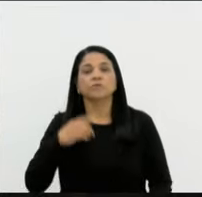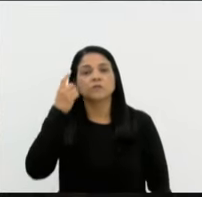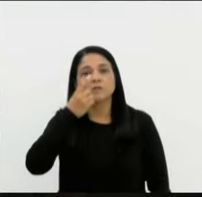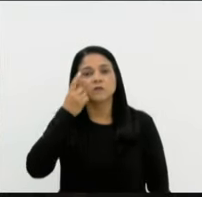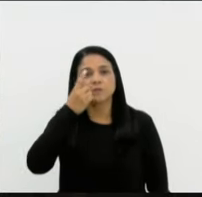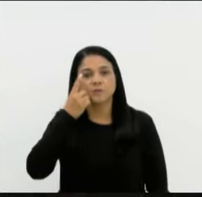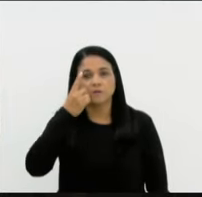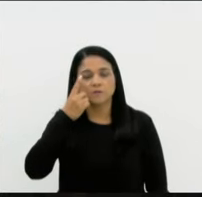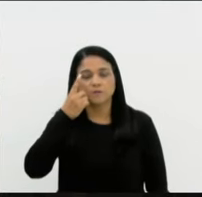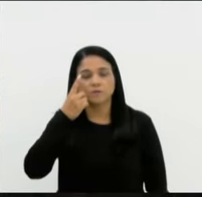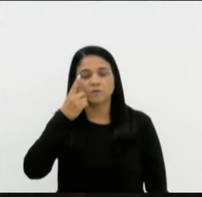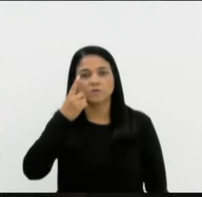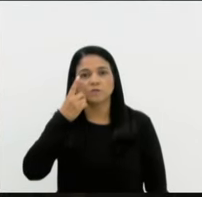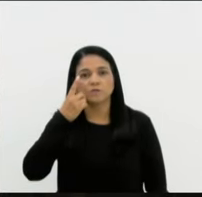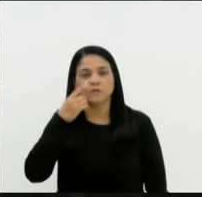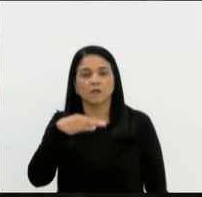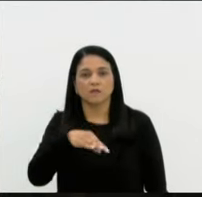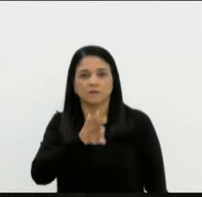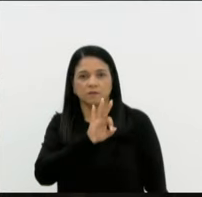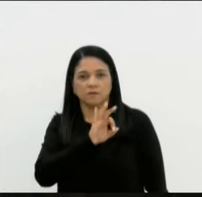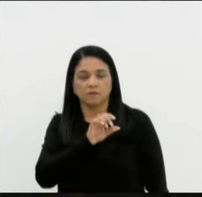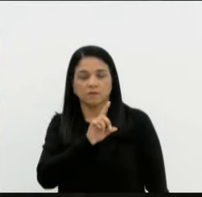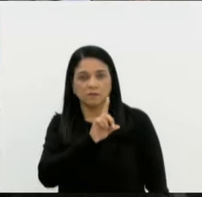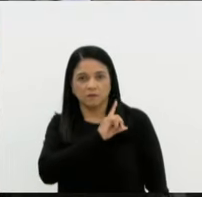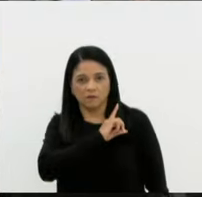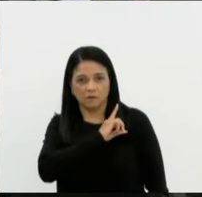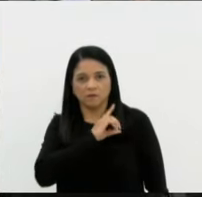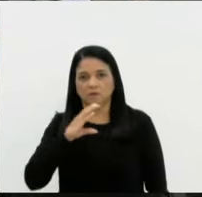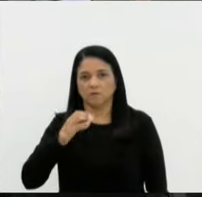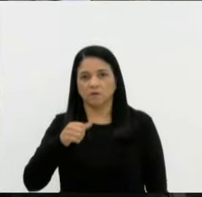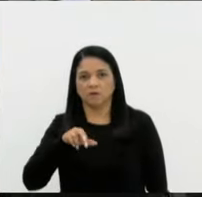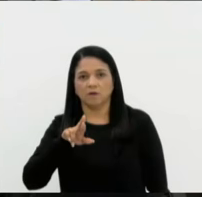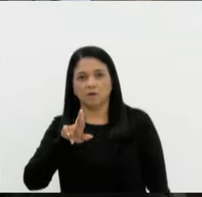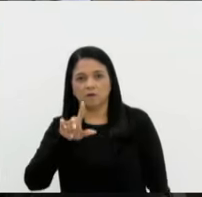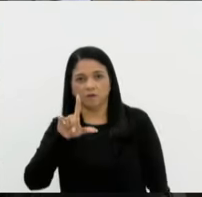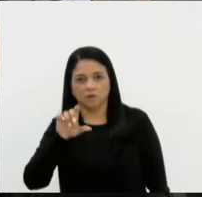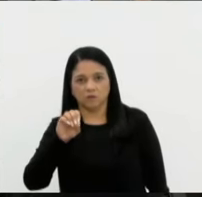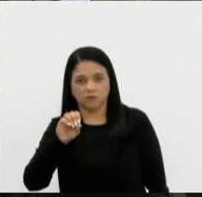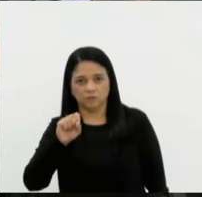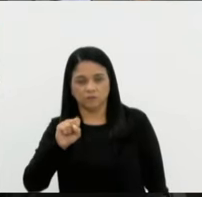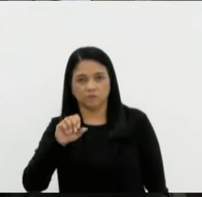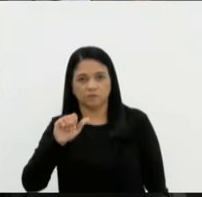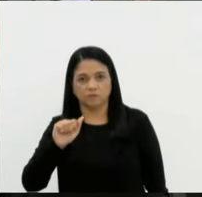Deputado delegado Carlos Augusto.